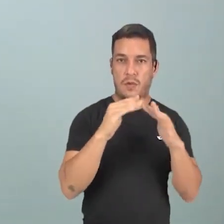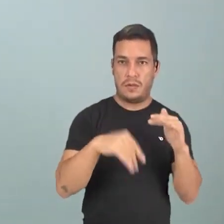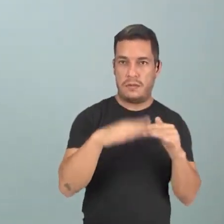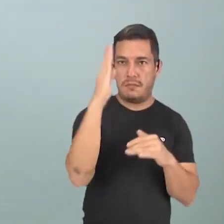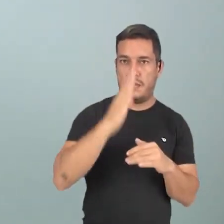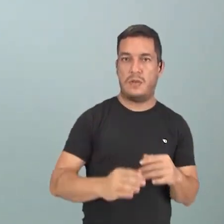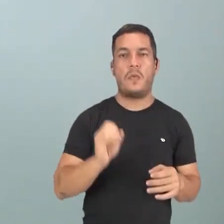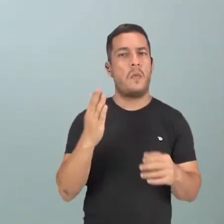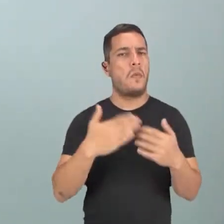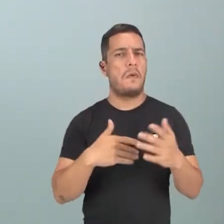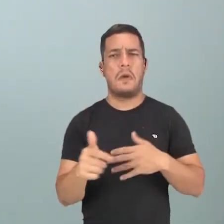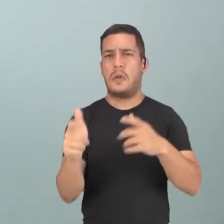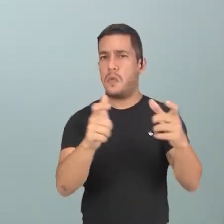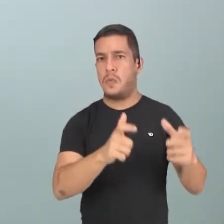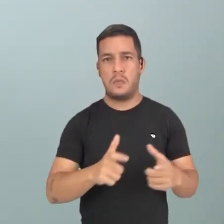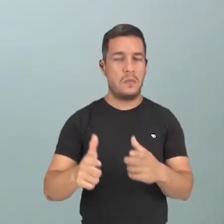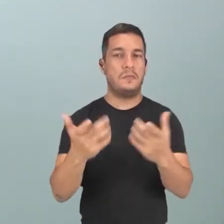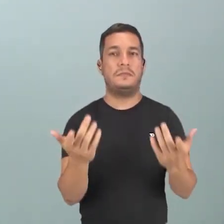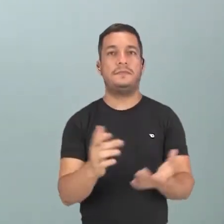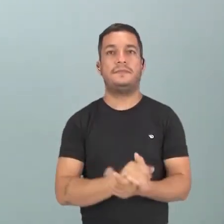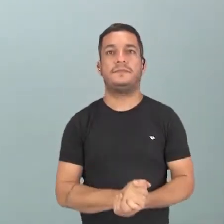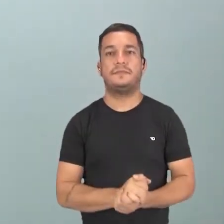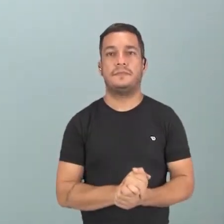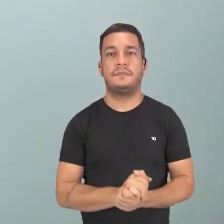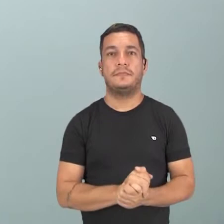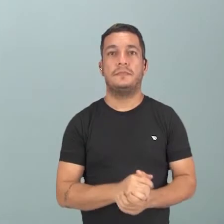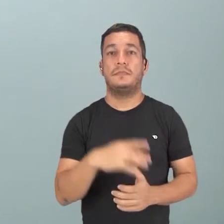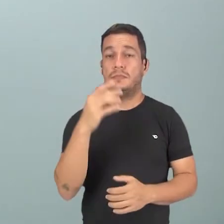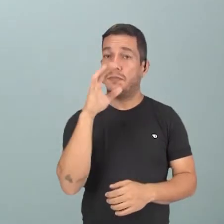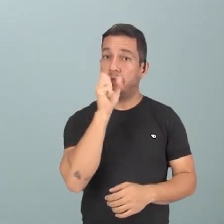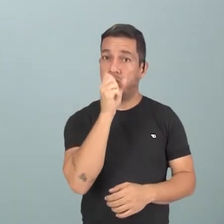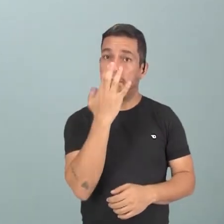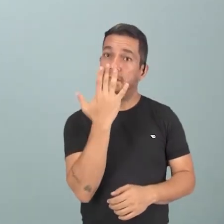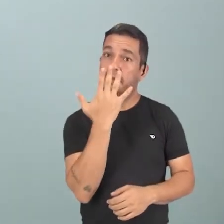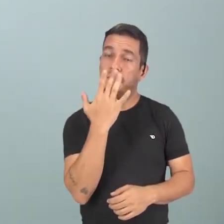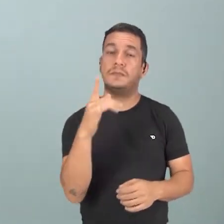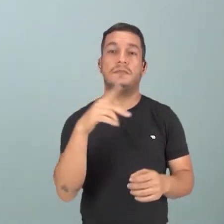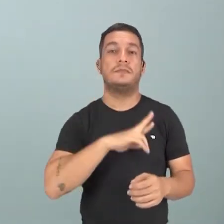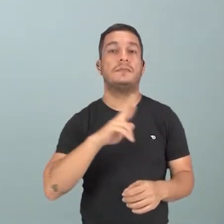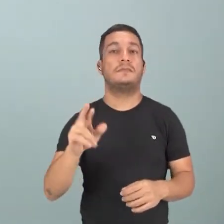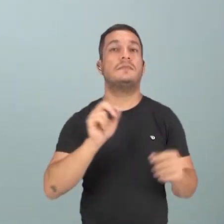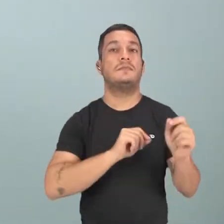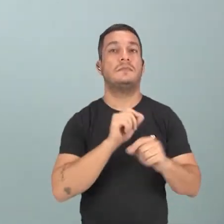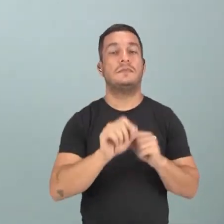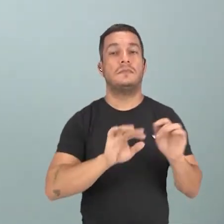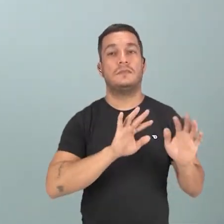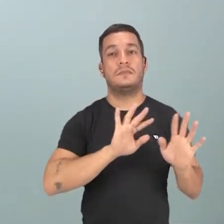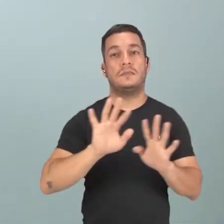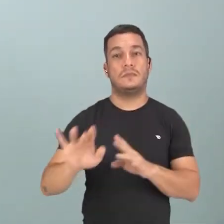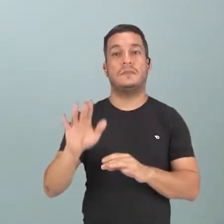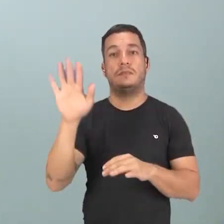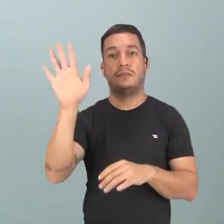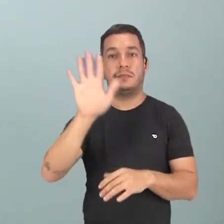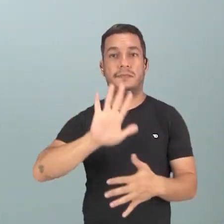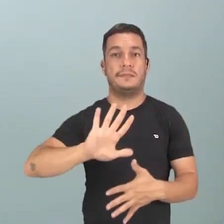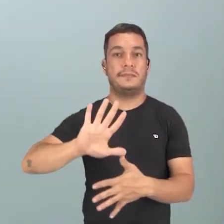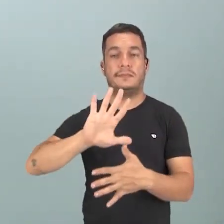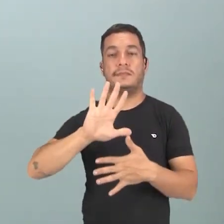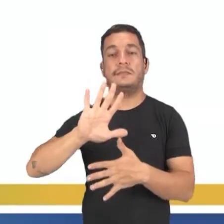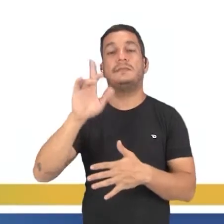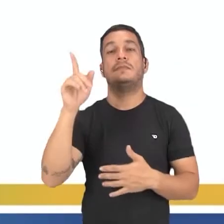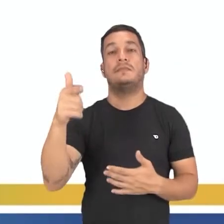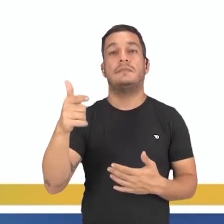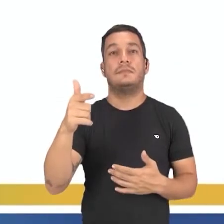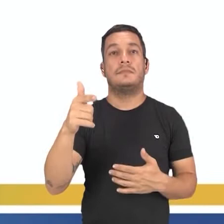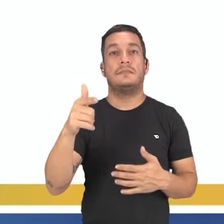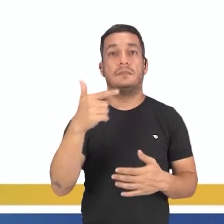Brasil ou qualquer outro lugar de origem. E a seta de laranja representa os fluxos para a América